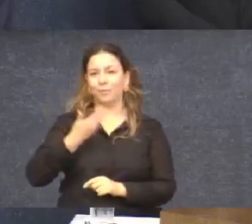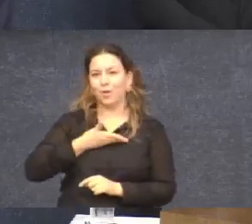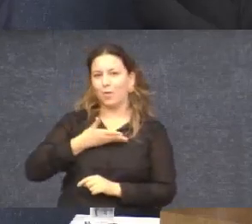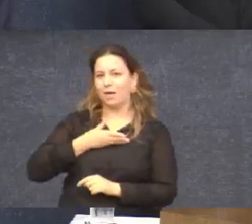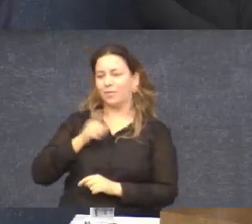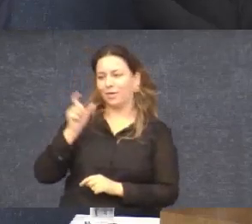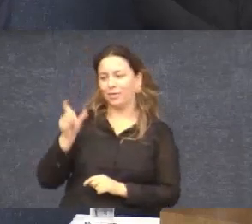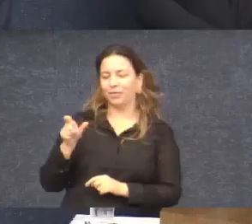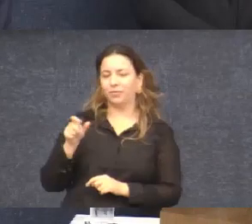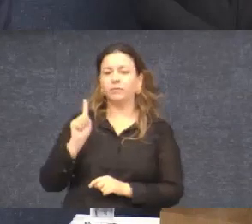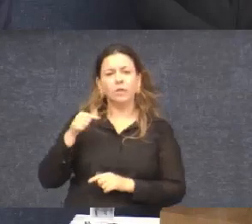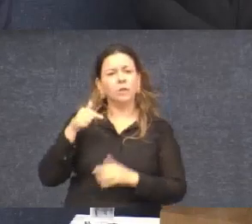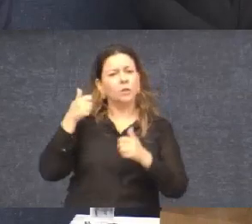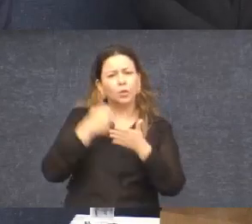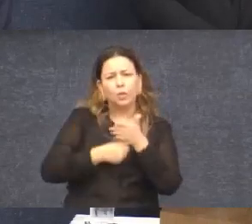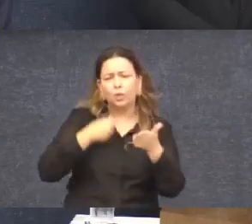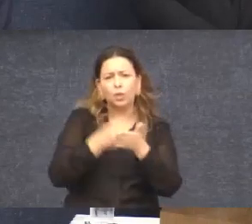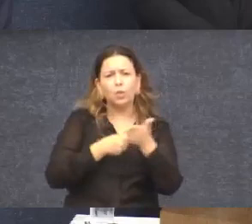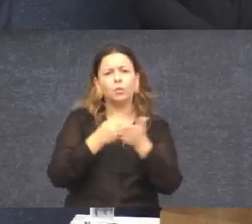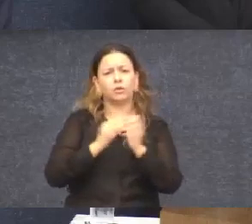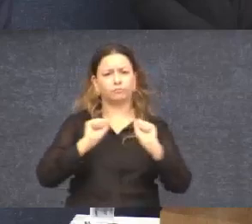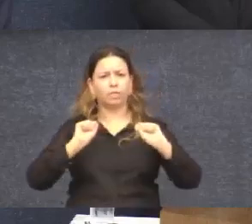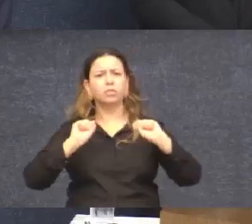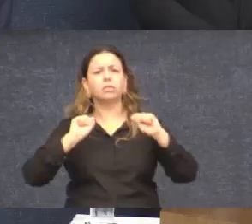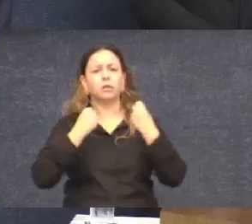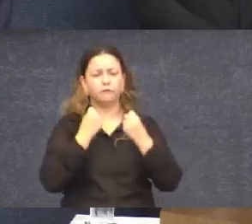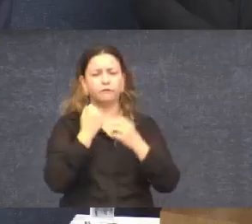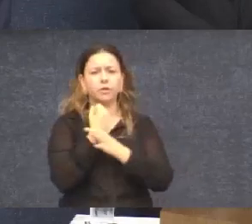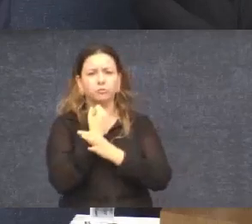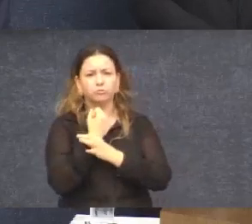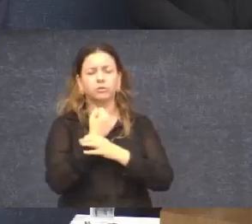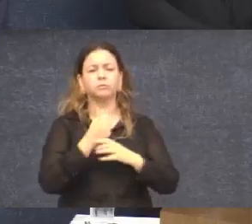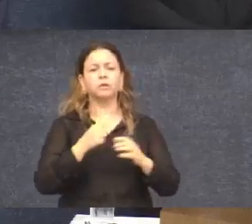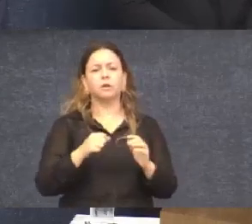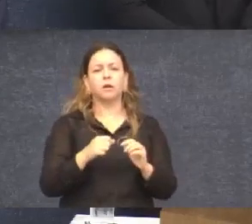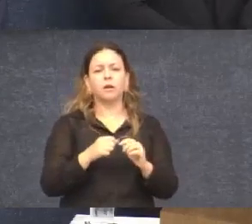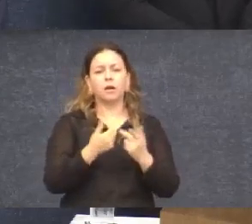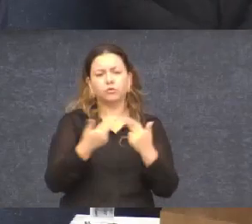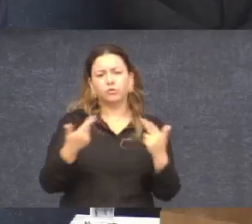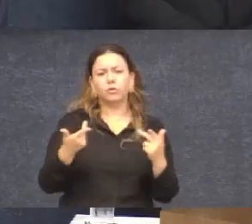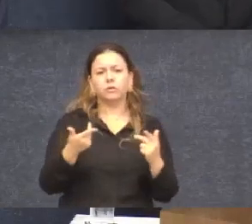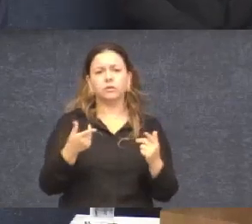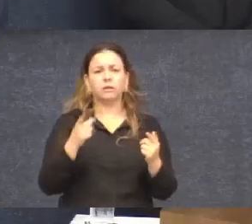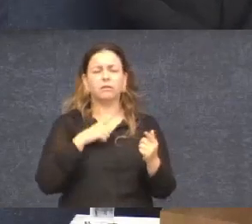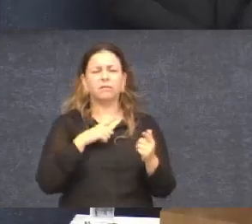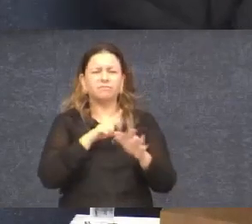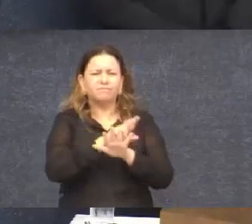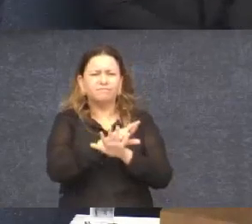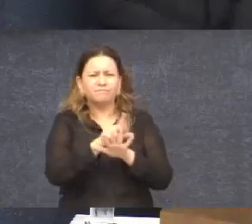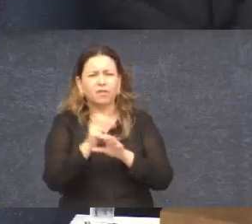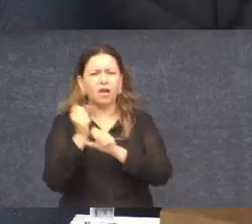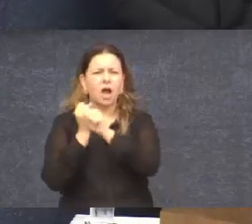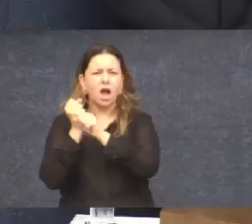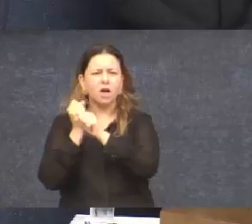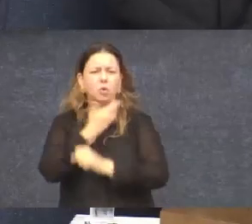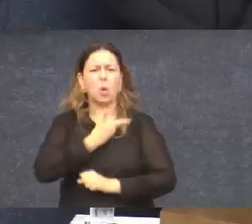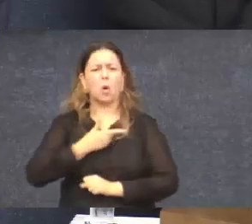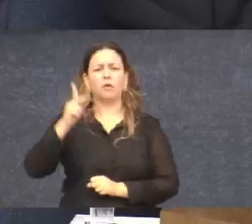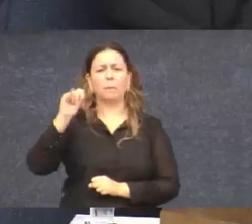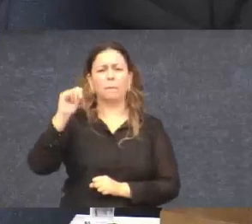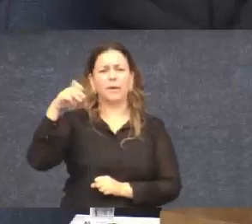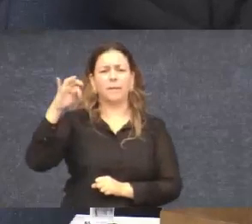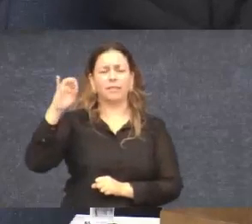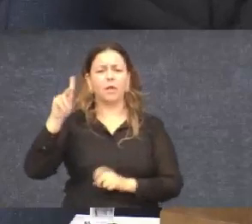A luta, né, na defesa daqueles professores da Lei 100 que ficaram sem receber tantos e tantos anos no governo Pimentel, né?